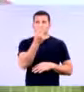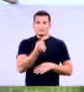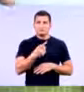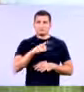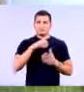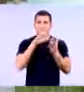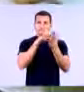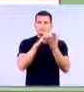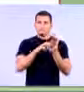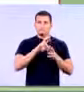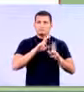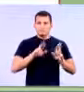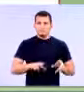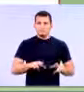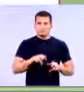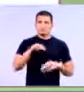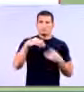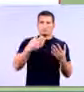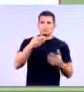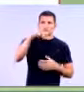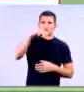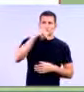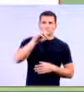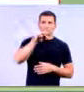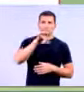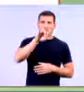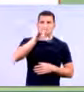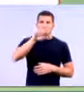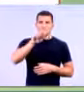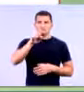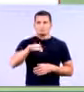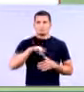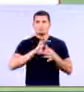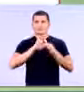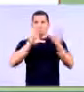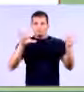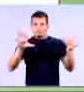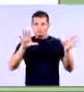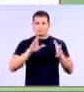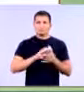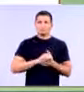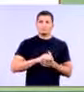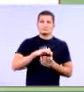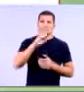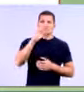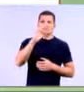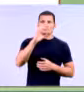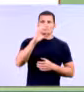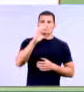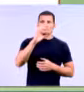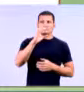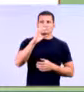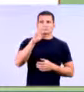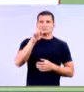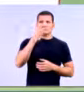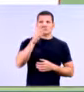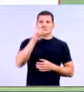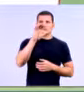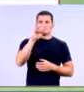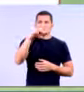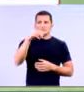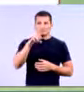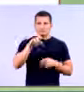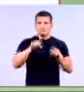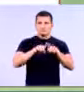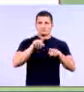específica. Então, o Mozilla é um software livre, assim como o Chrome e o Opera. Todavia, o Internet